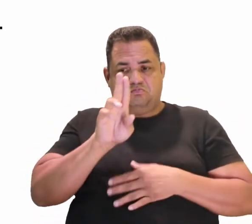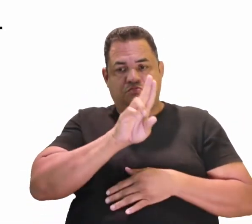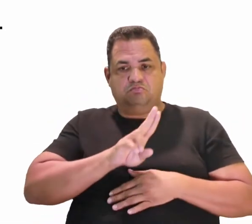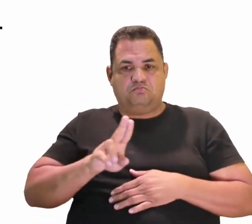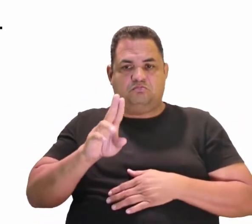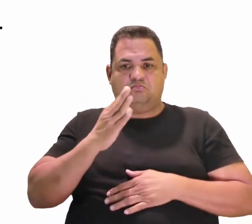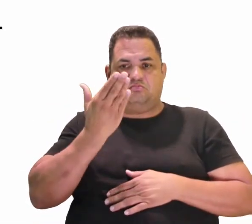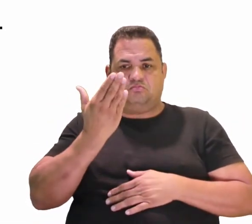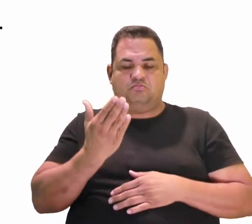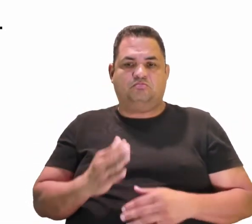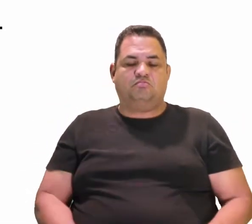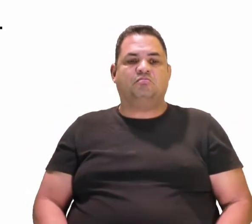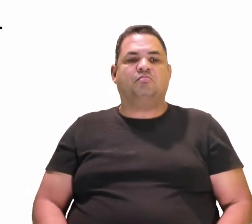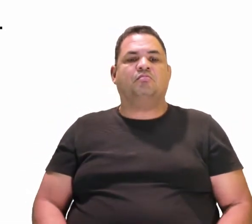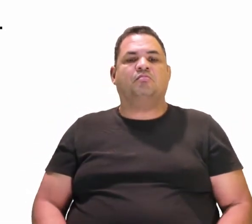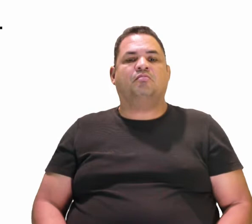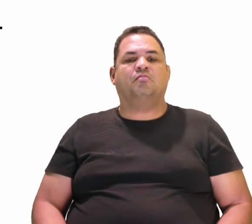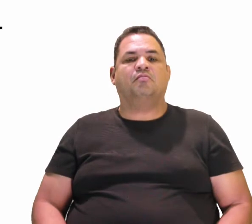o don't.